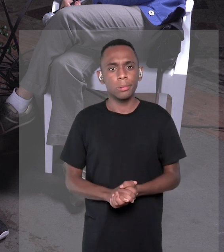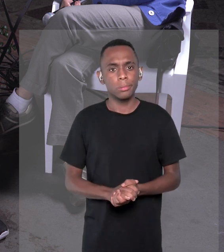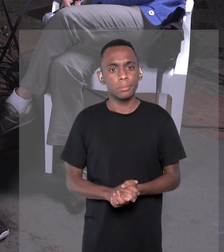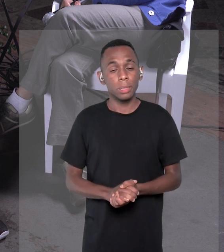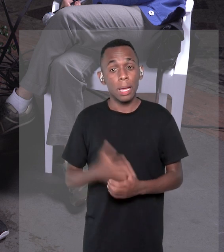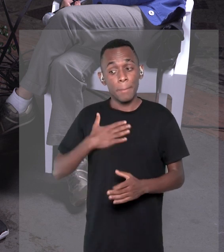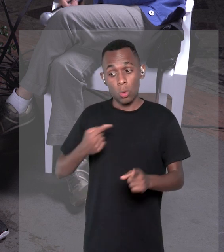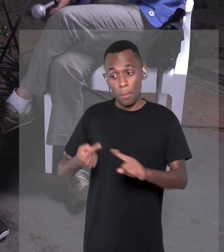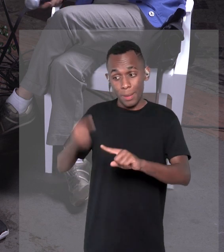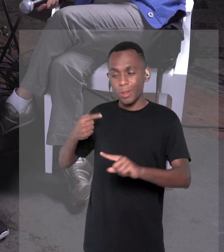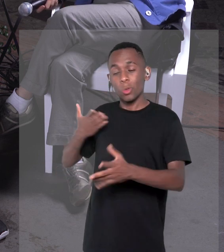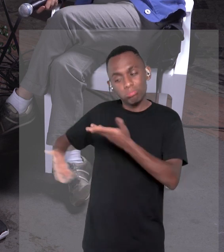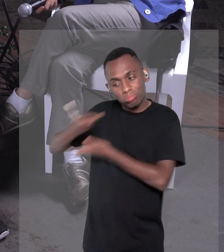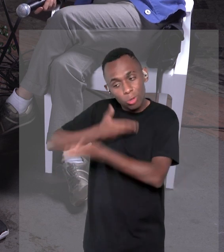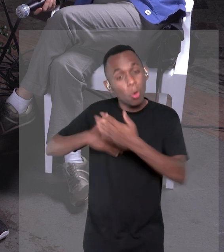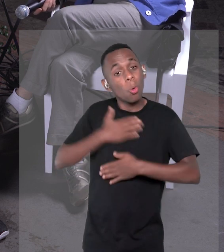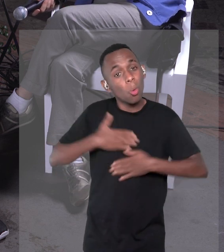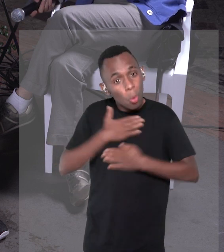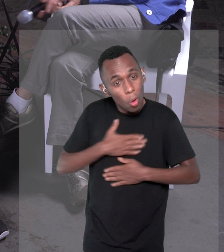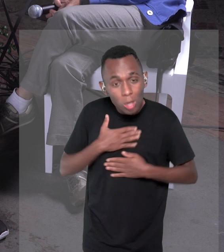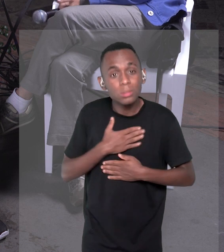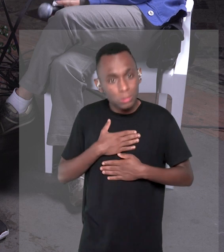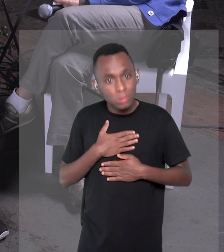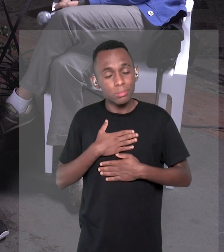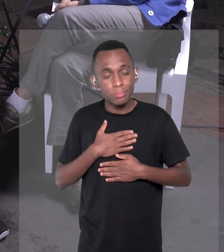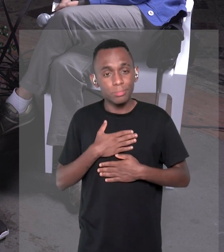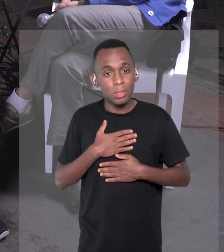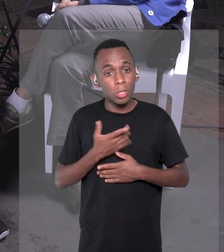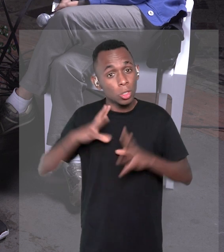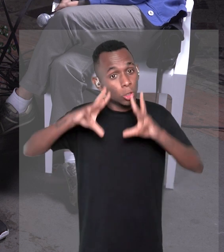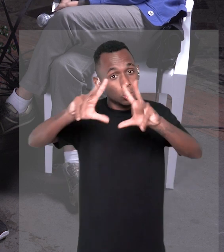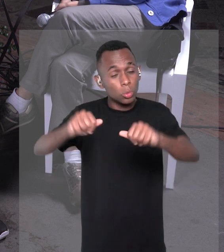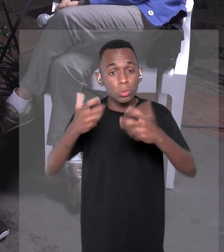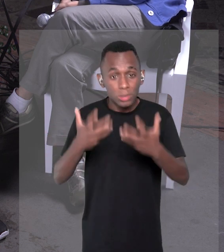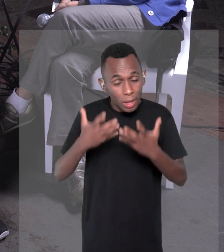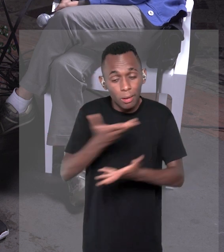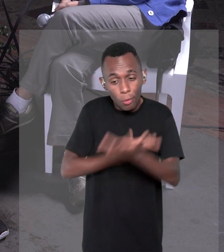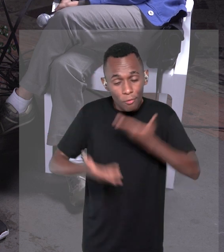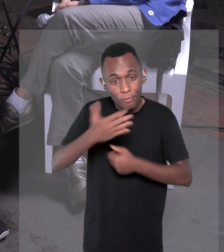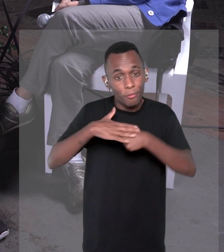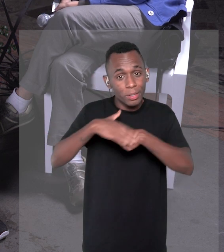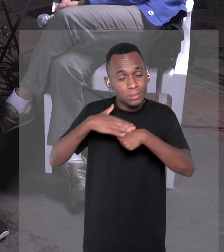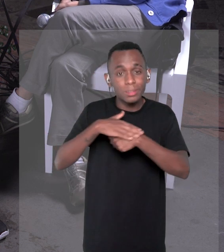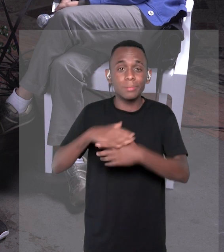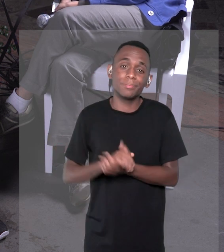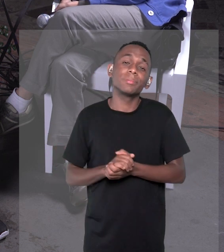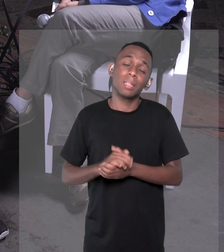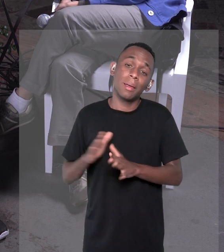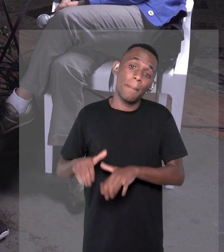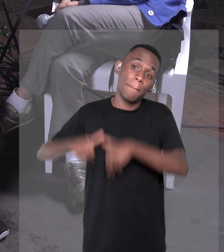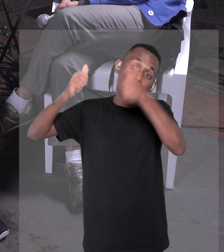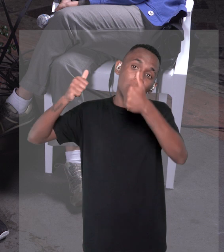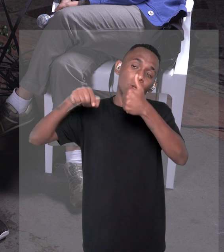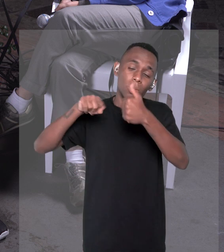de prosa, a gente gosta. E eu canso de dizer em casa, eu sou de uma geração, tenho repetido, que escutei a minha mãe